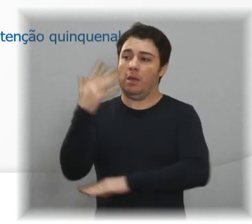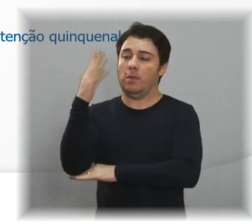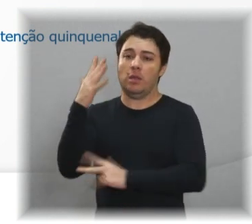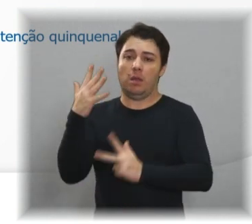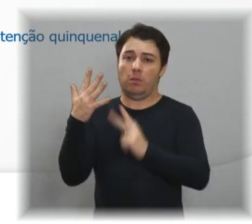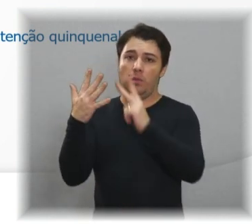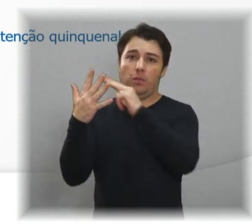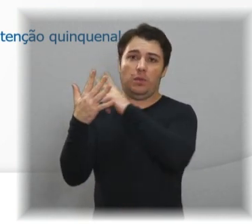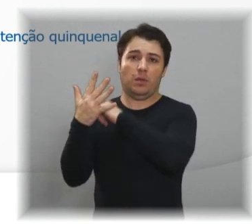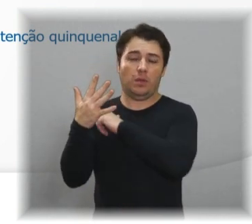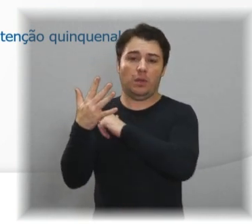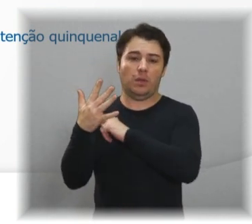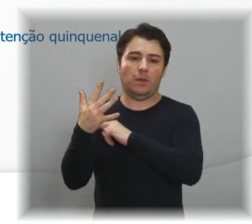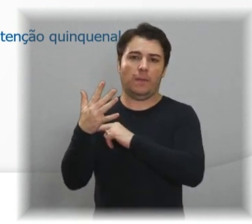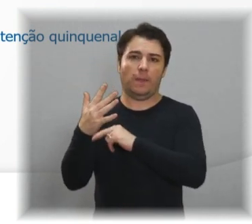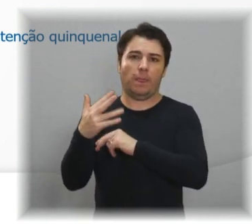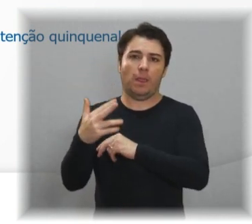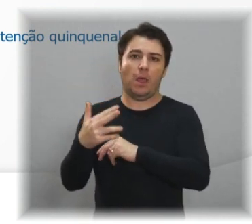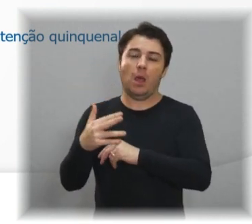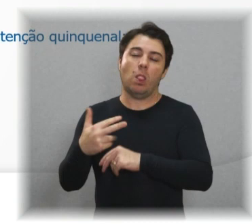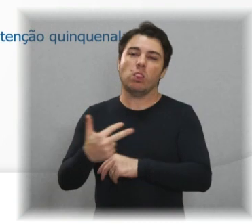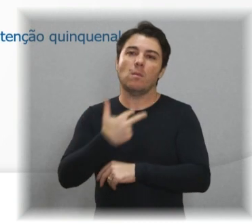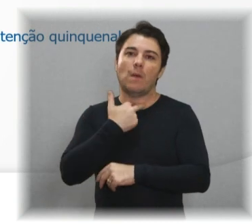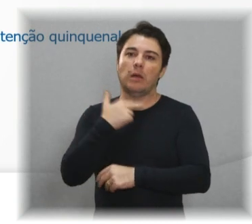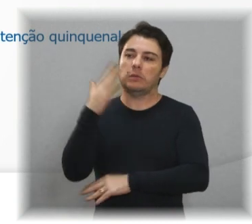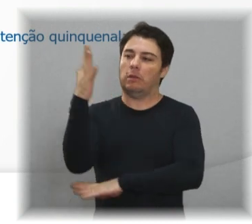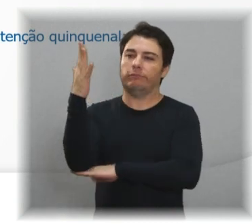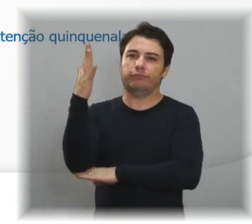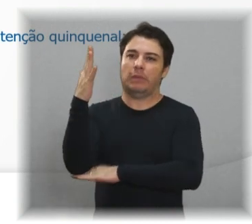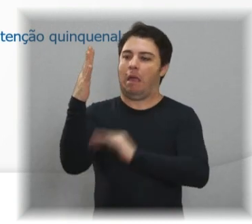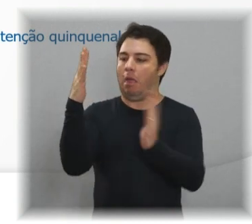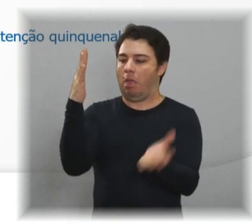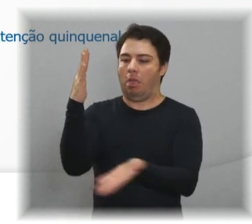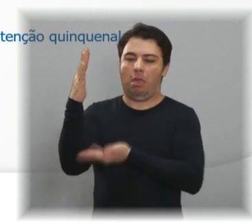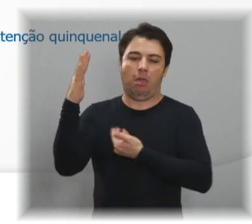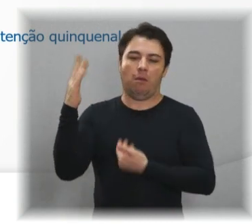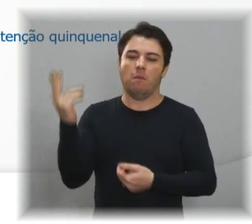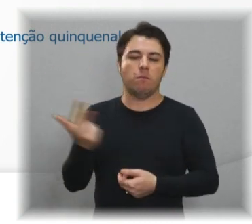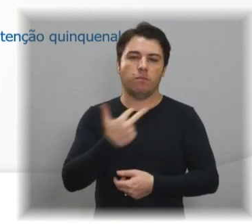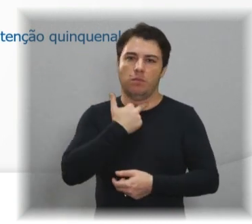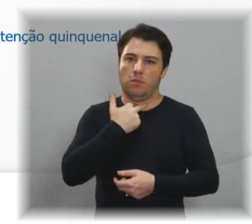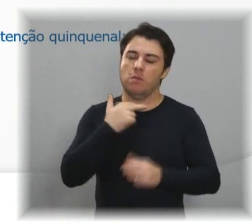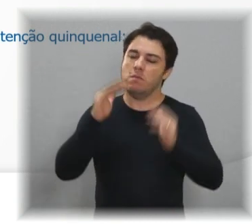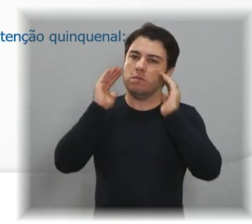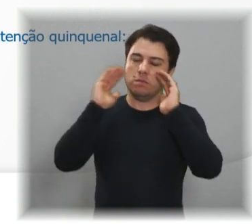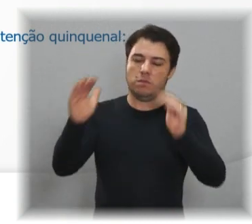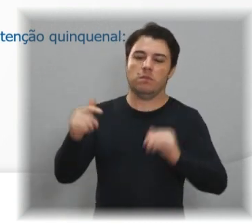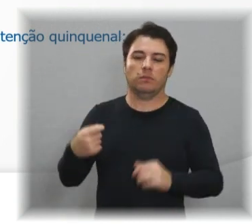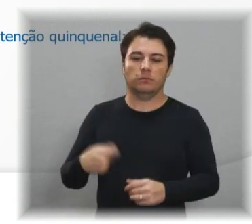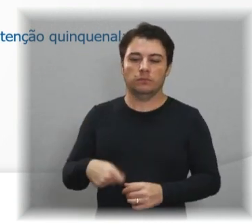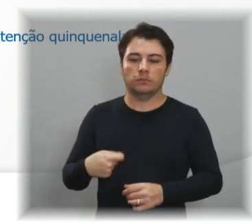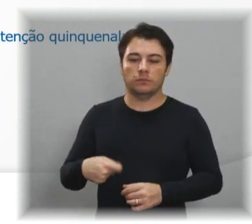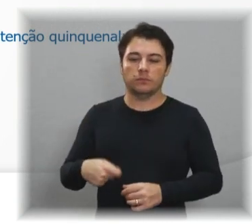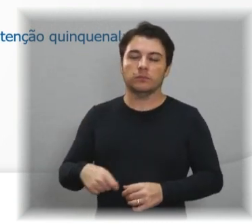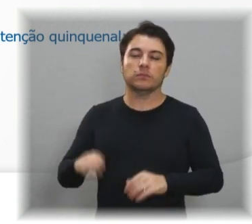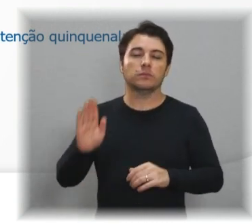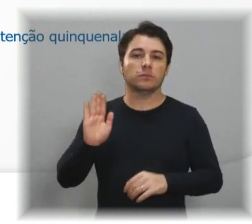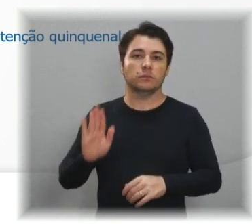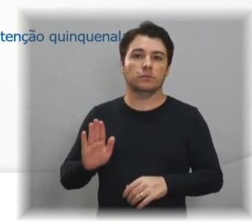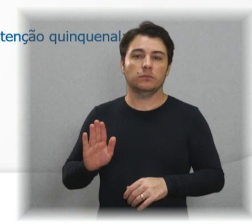Livramento né a gente não pode fazer nenhum tipo de poda drástica e isso é é cumprido Mas